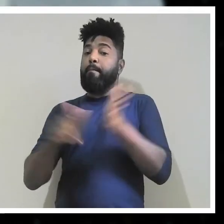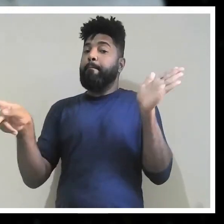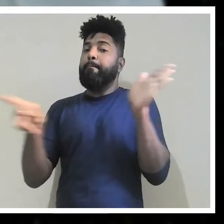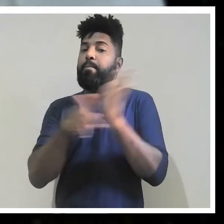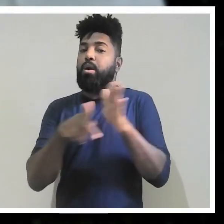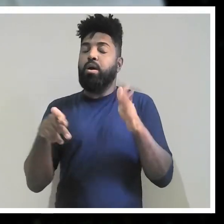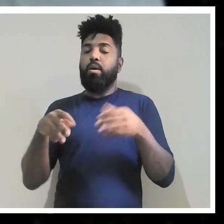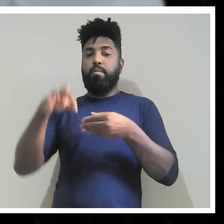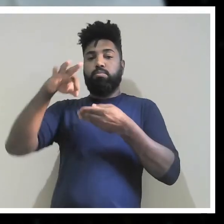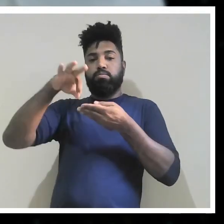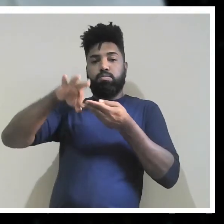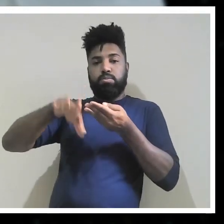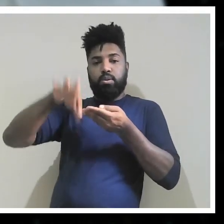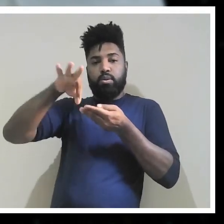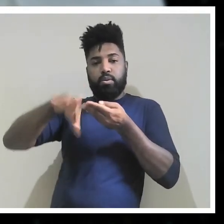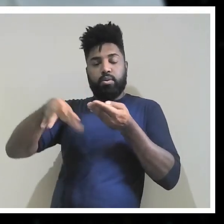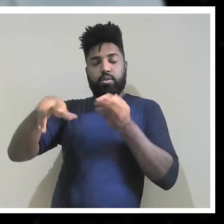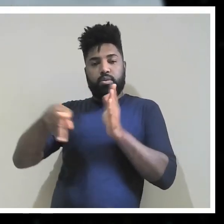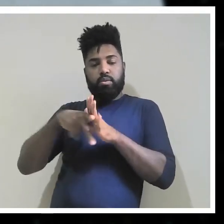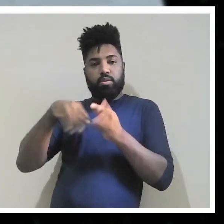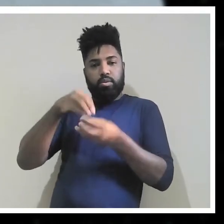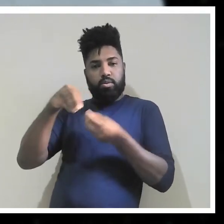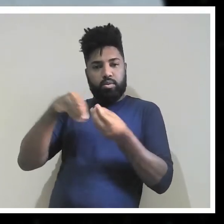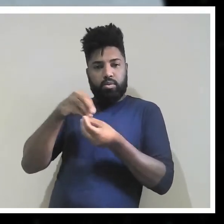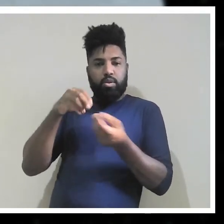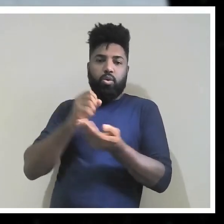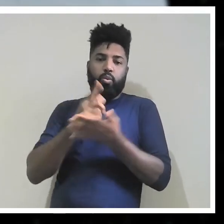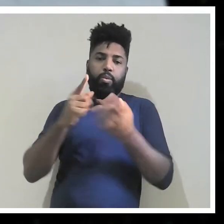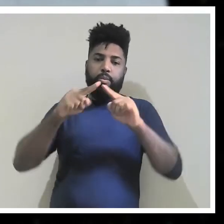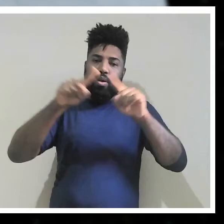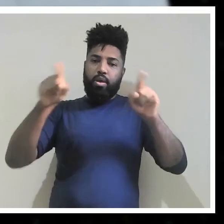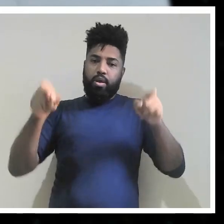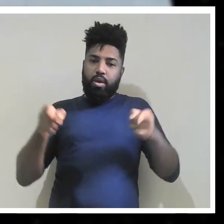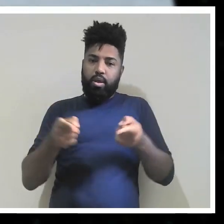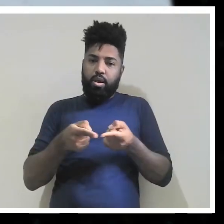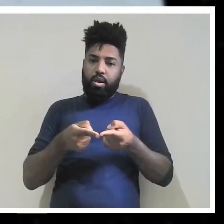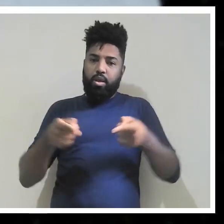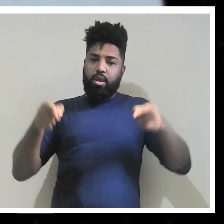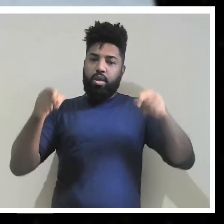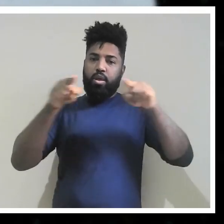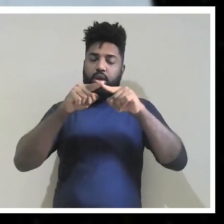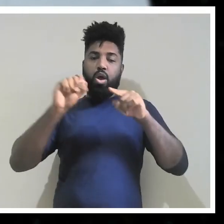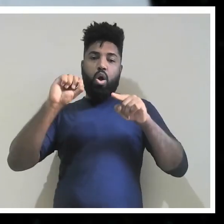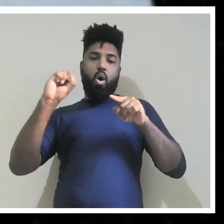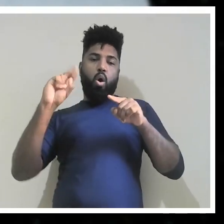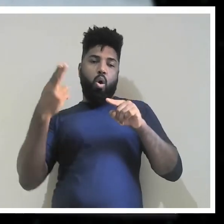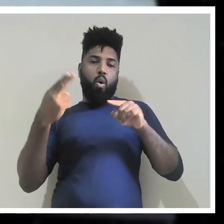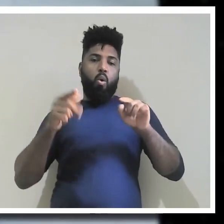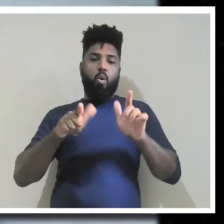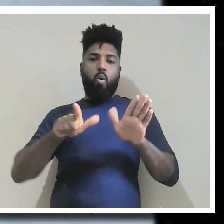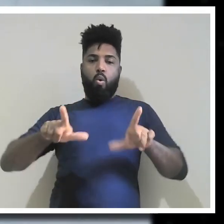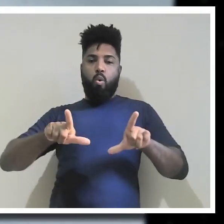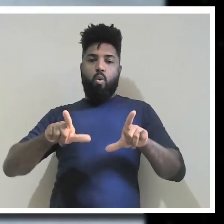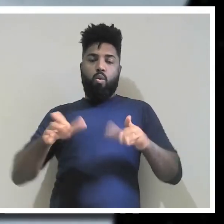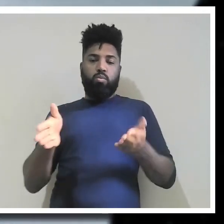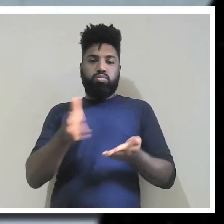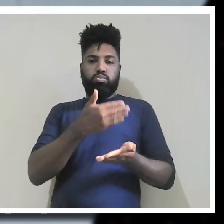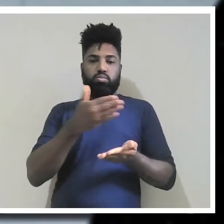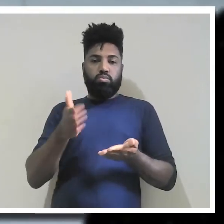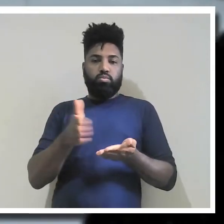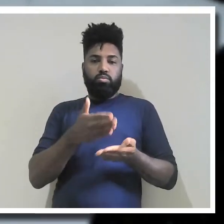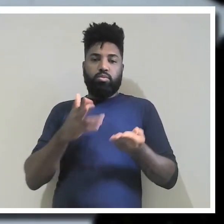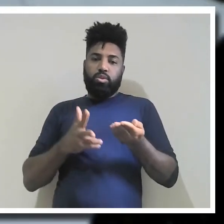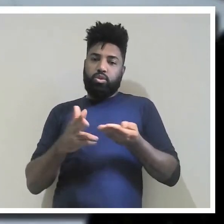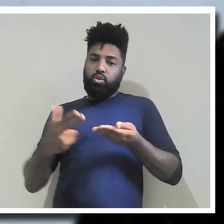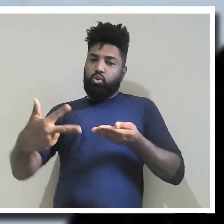Você pode comprar ele já em formato circular ou comprar em folhas, como é o caso desse aqui. E depois é só recortar essas folhas